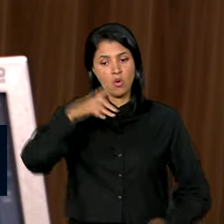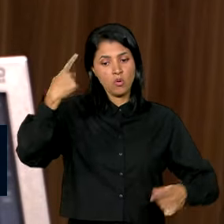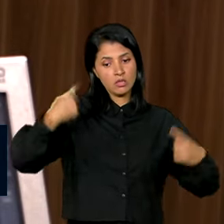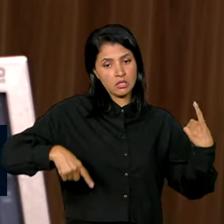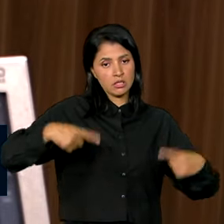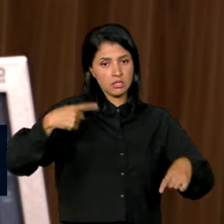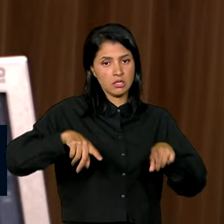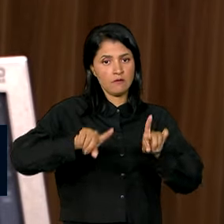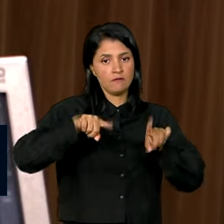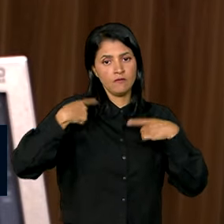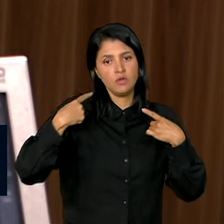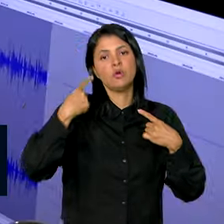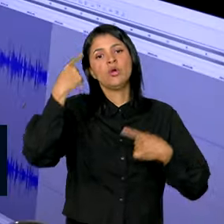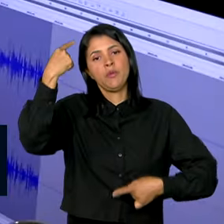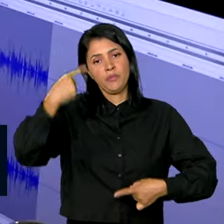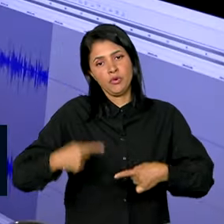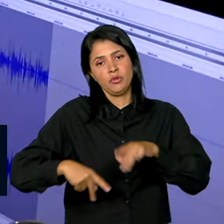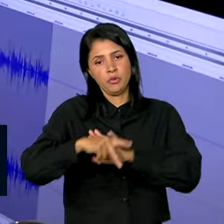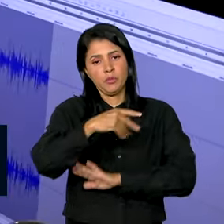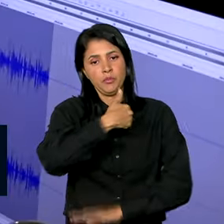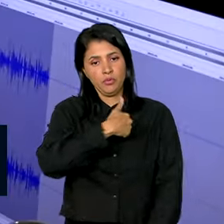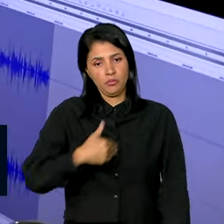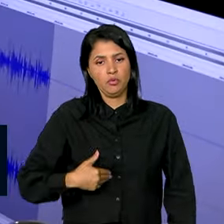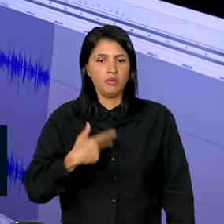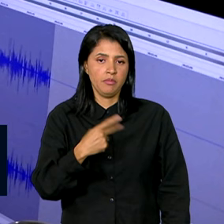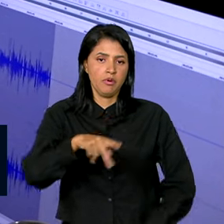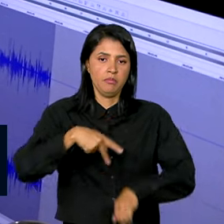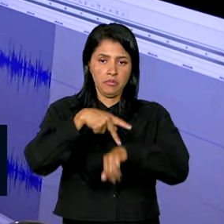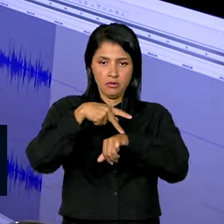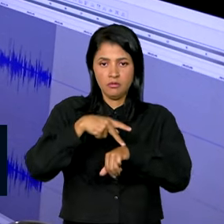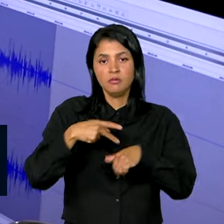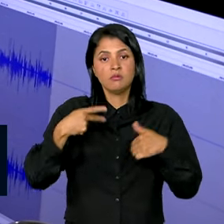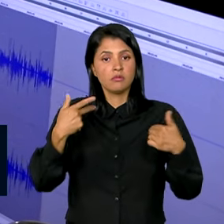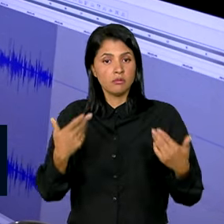políticas públicas, né, pro país. Então,